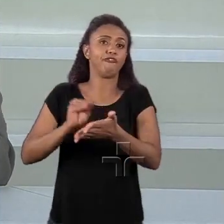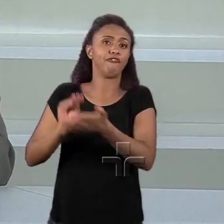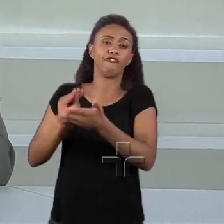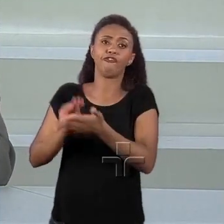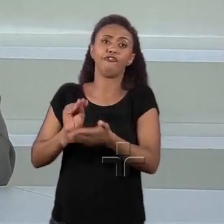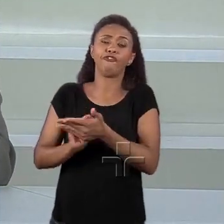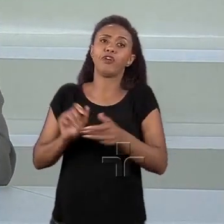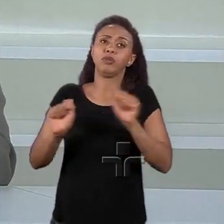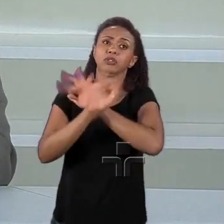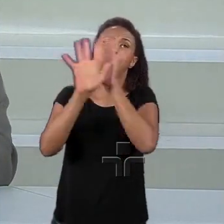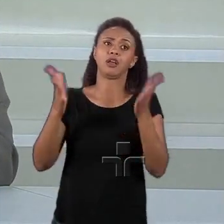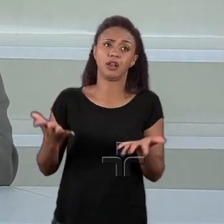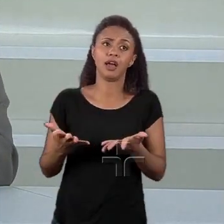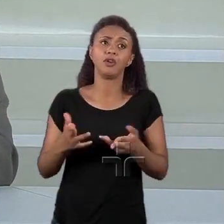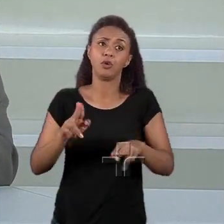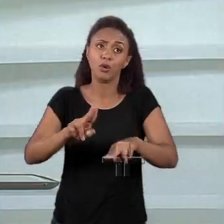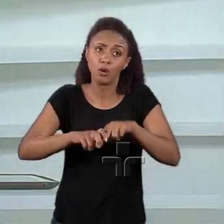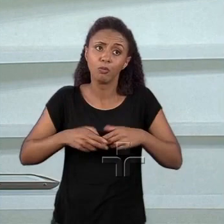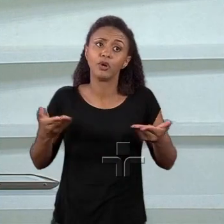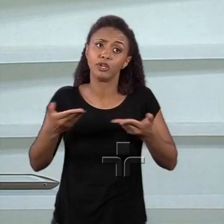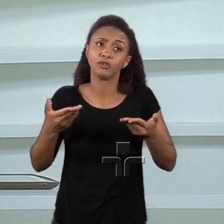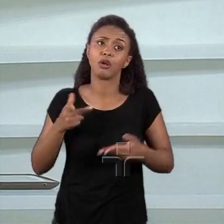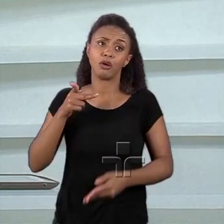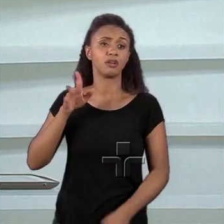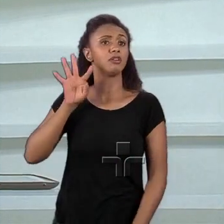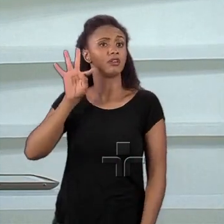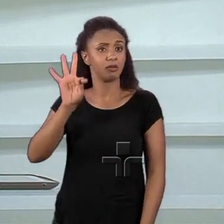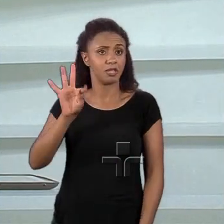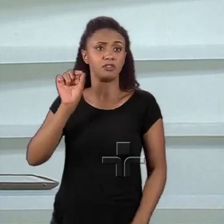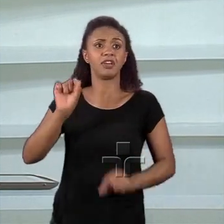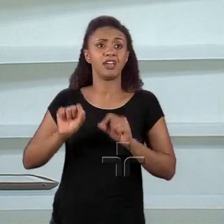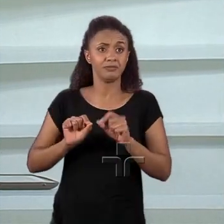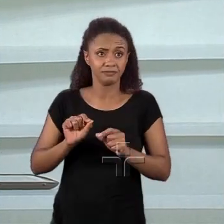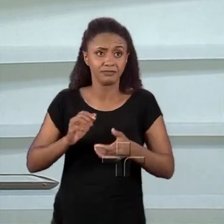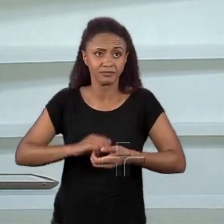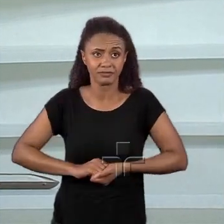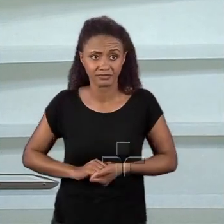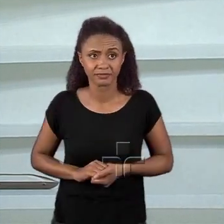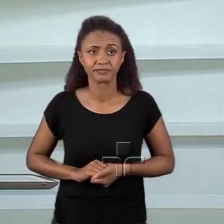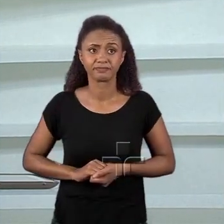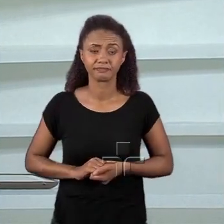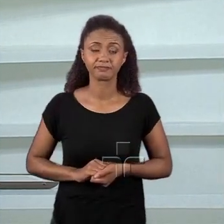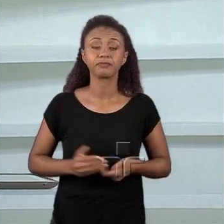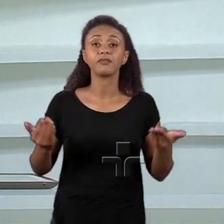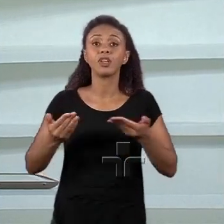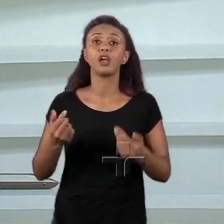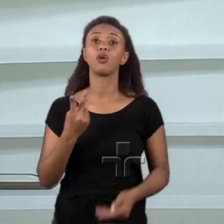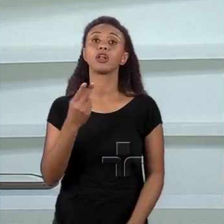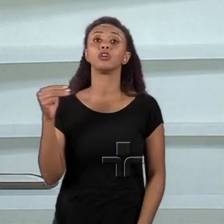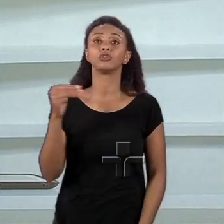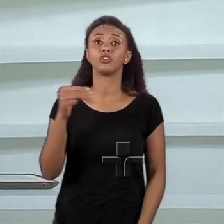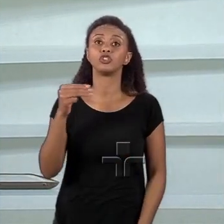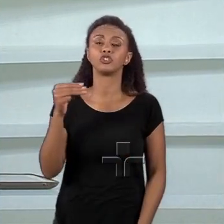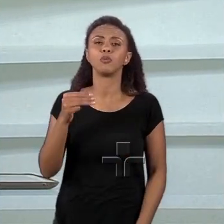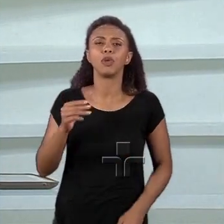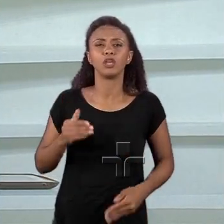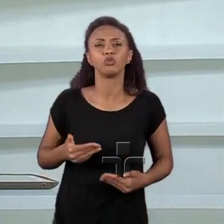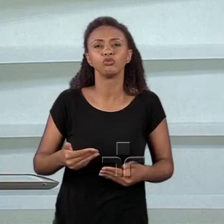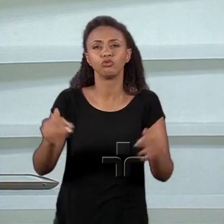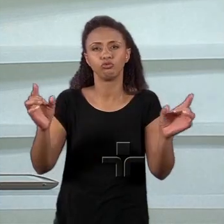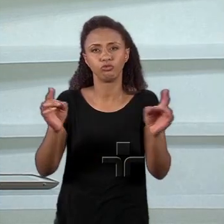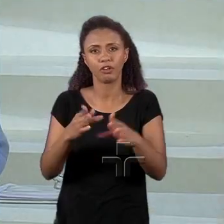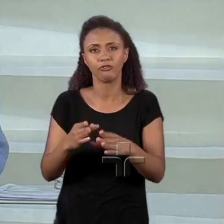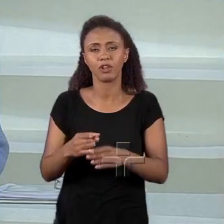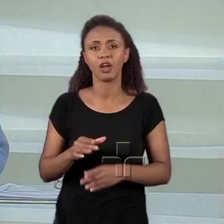estão apoiando agora os petistas. Agora a gente tem 2 minutos para cada um para as declarações finais, começando com o Eduardo